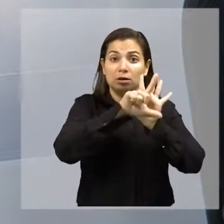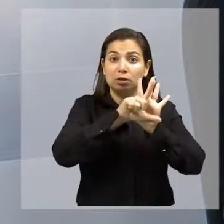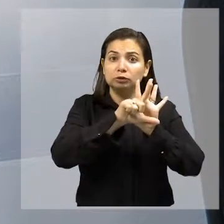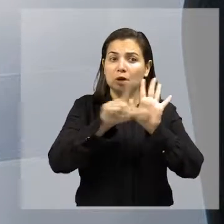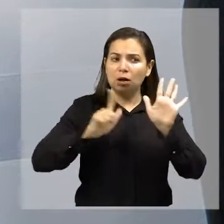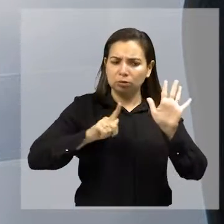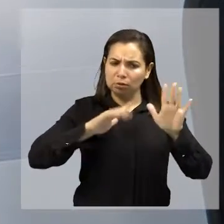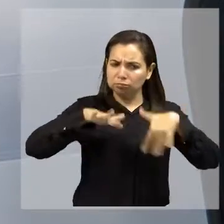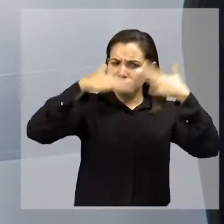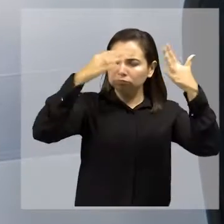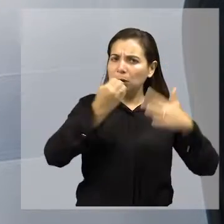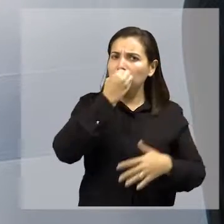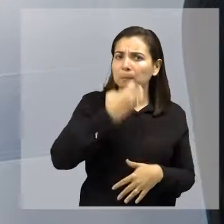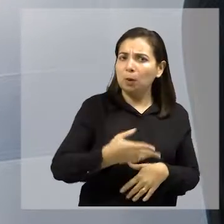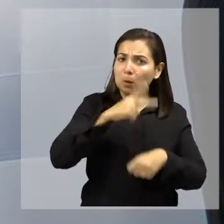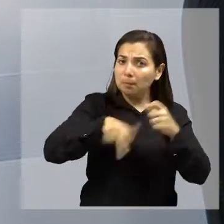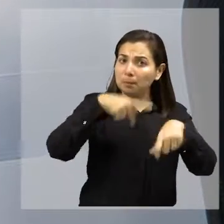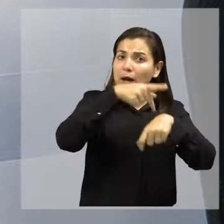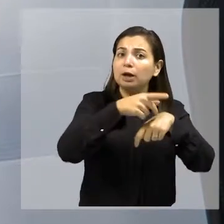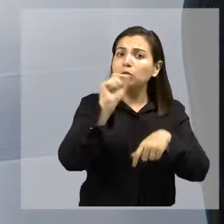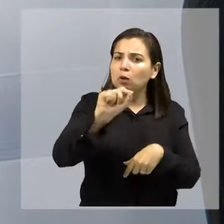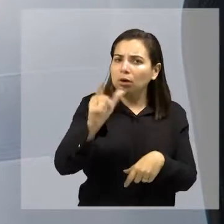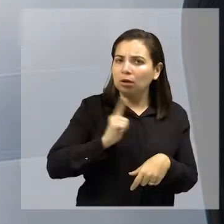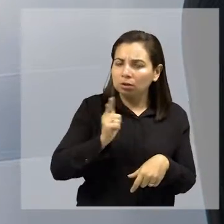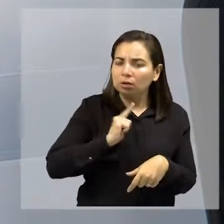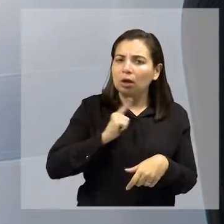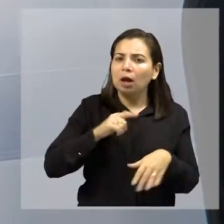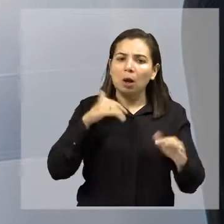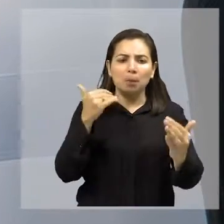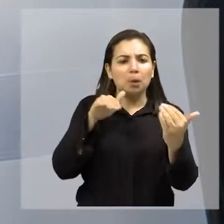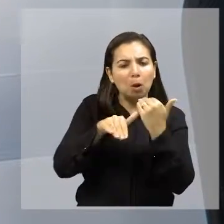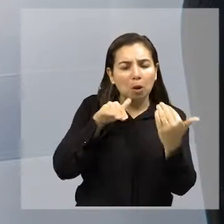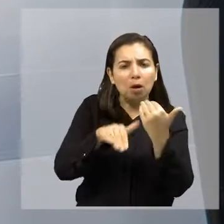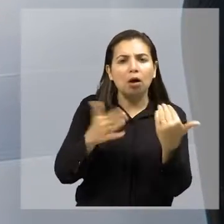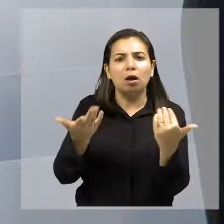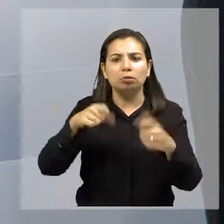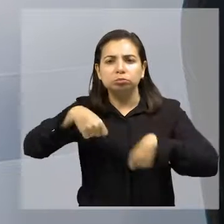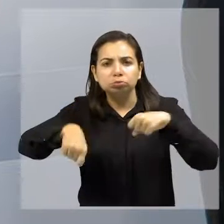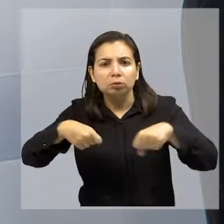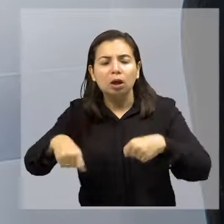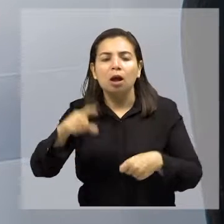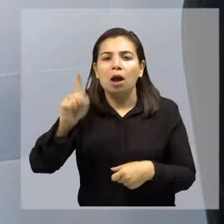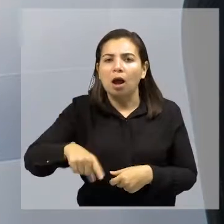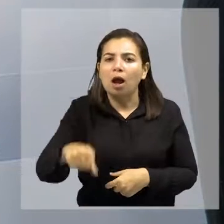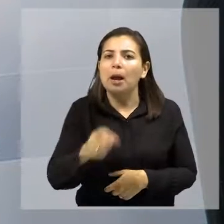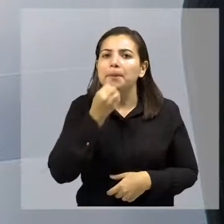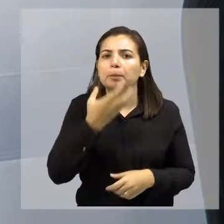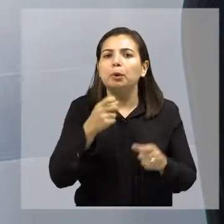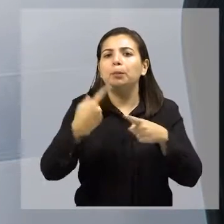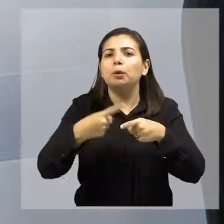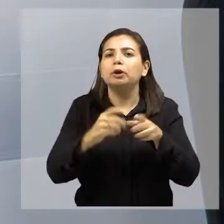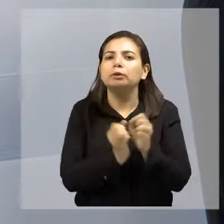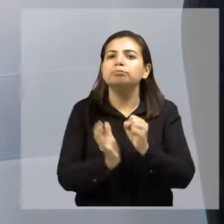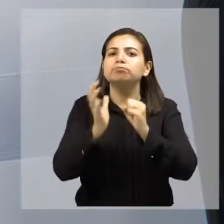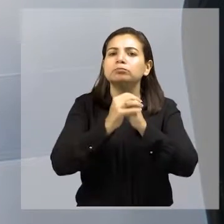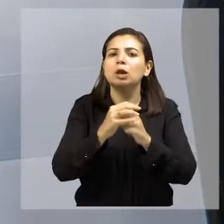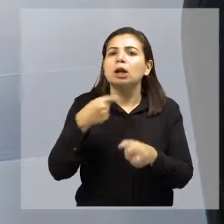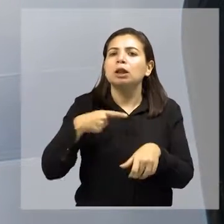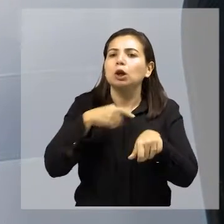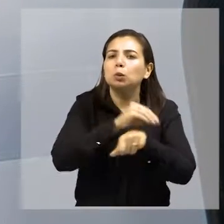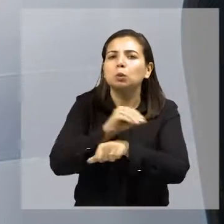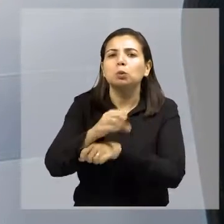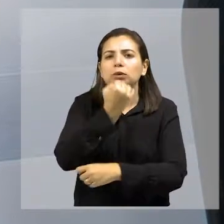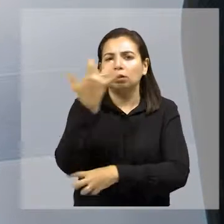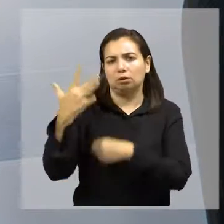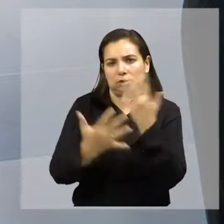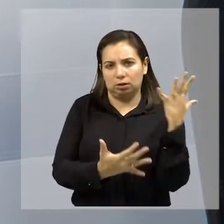do país no que diz respeito à mobilidade sustentável, ao incentivo ao modal cicloviário. eu tive a honra de ser o relator do